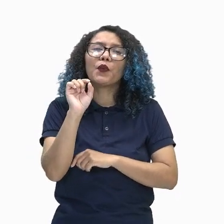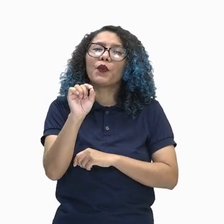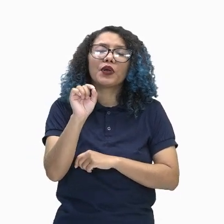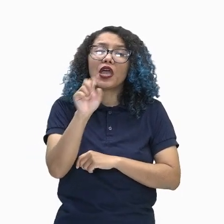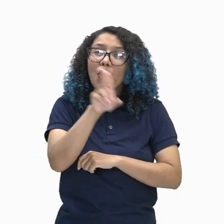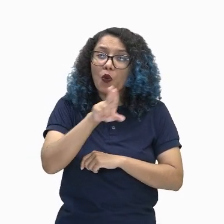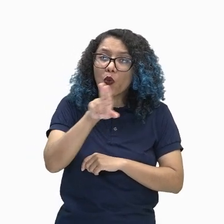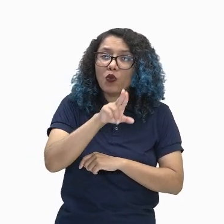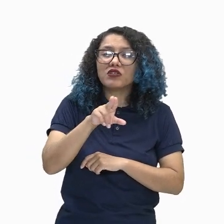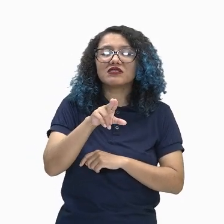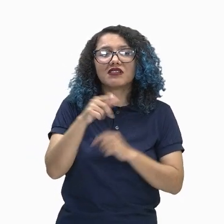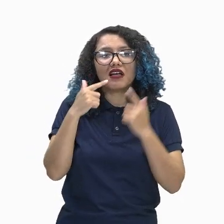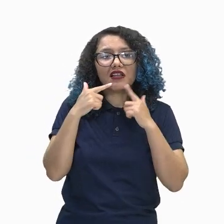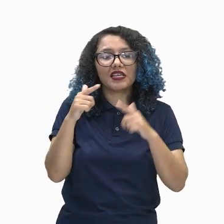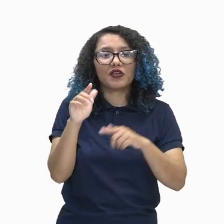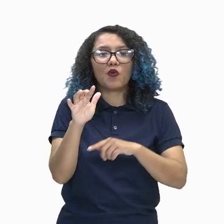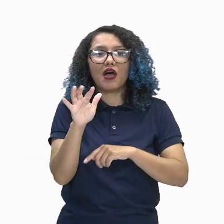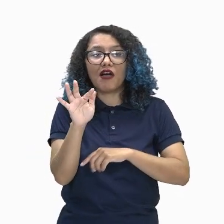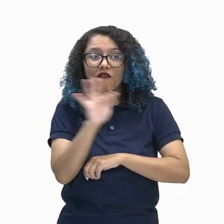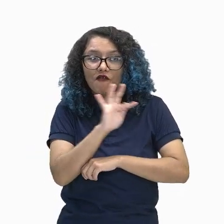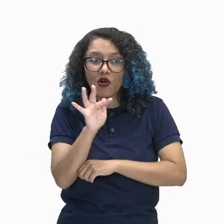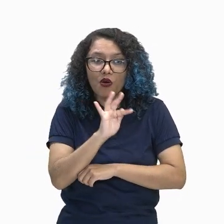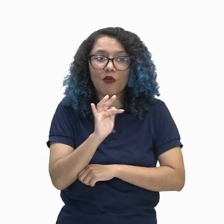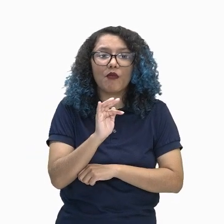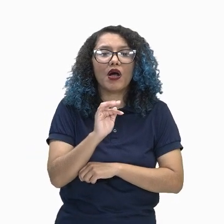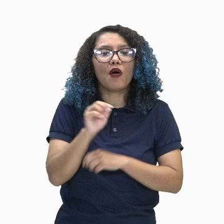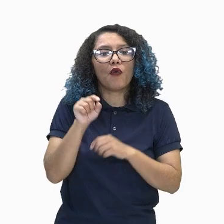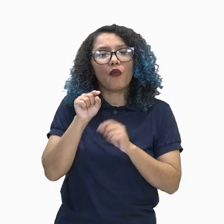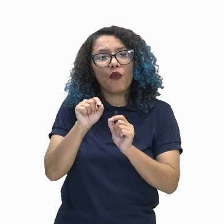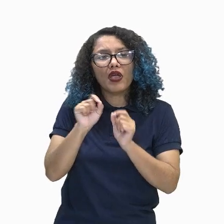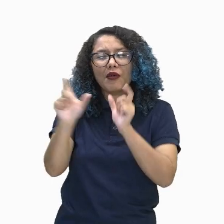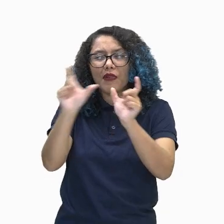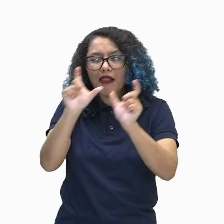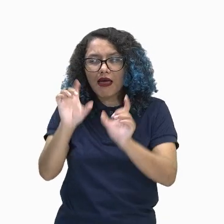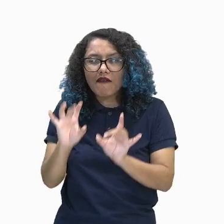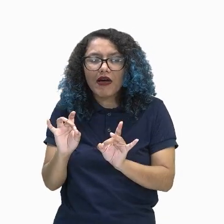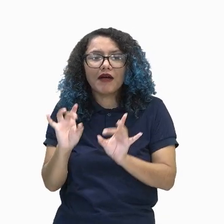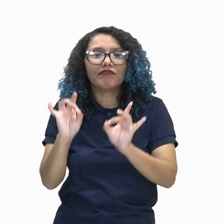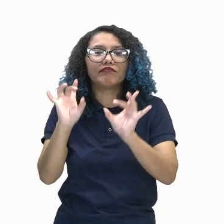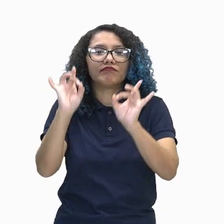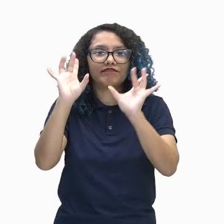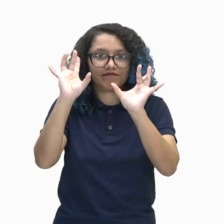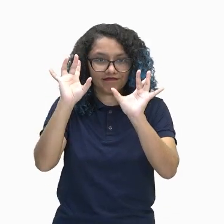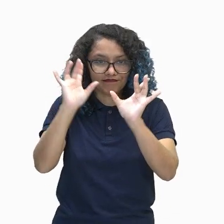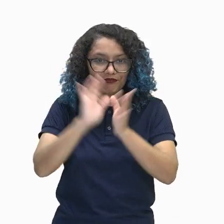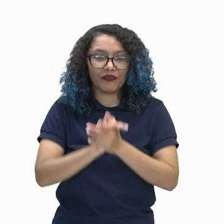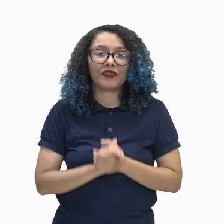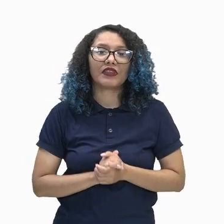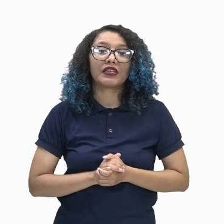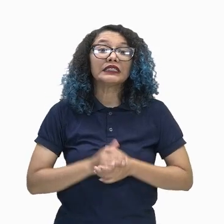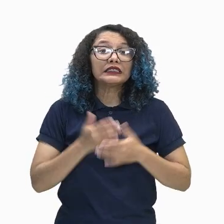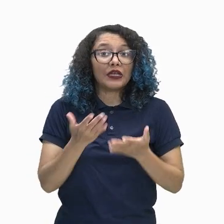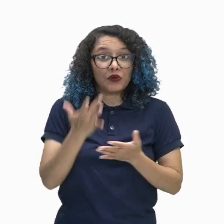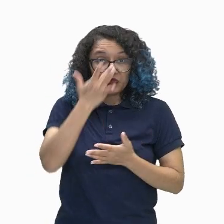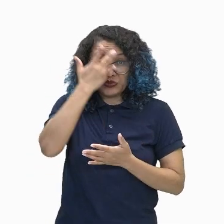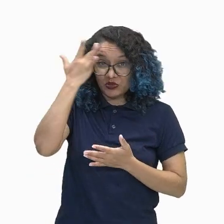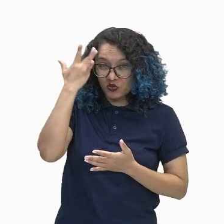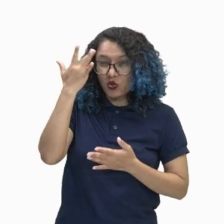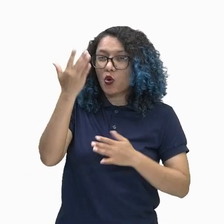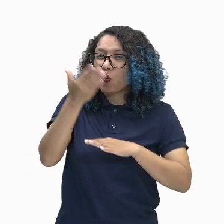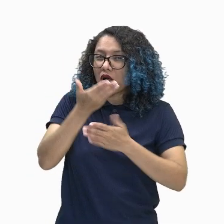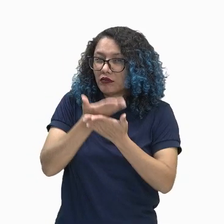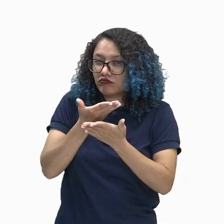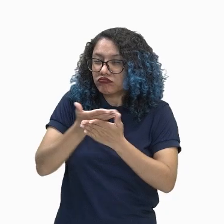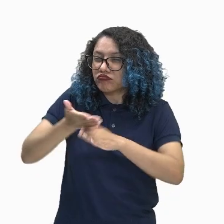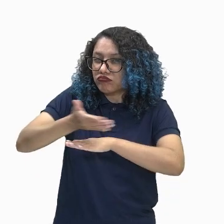terminologia especial. Então, a língua padrão ela é usada pelas pessoas instruídas